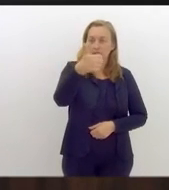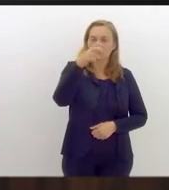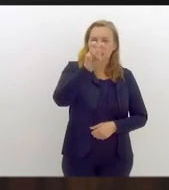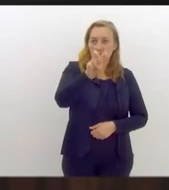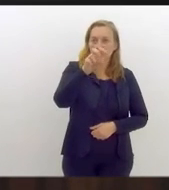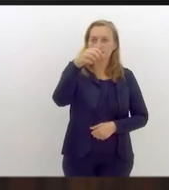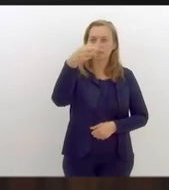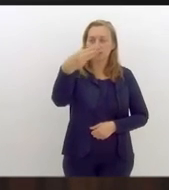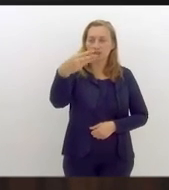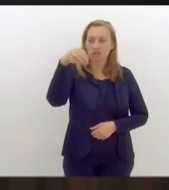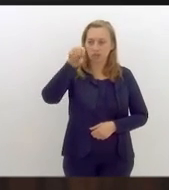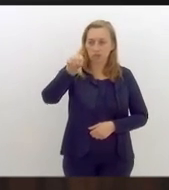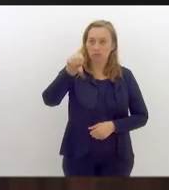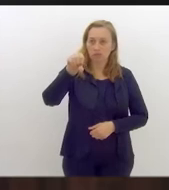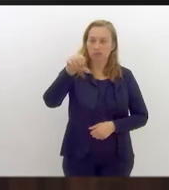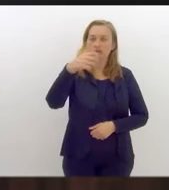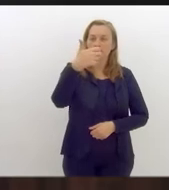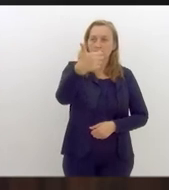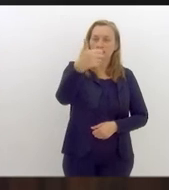1539,